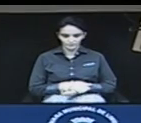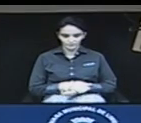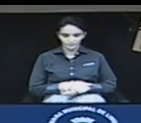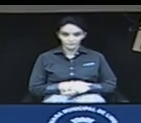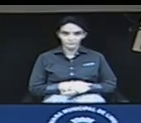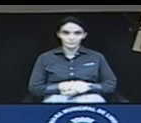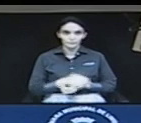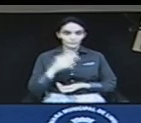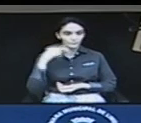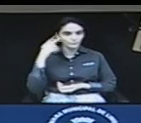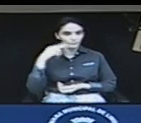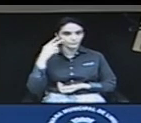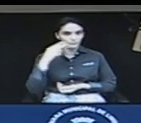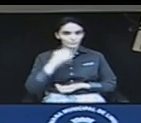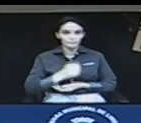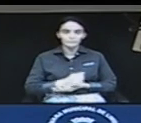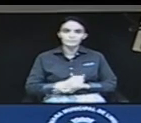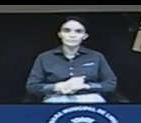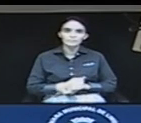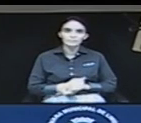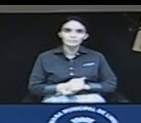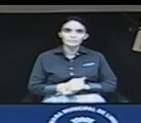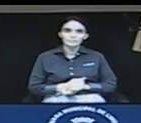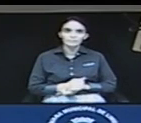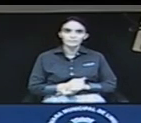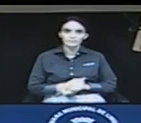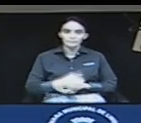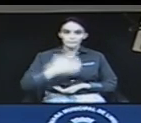Vereador Toninho, como vota?